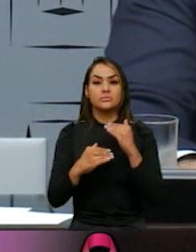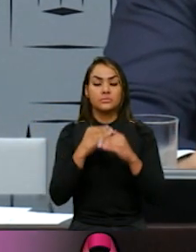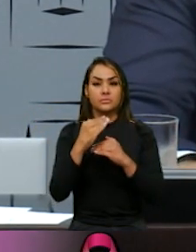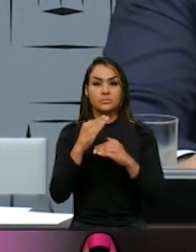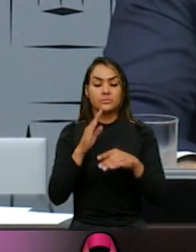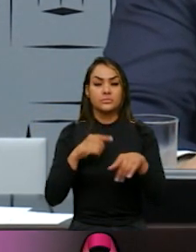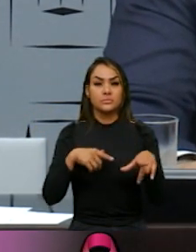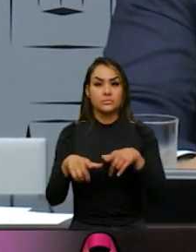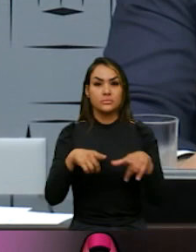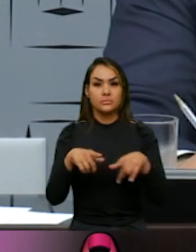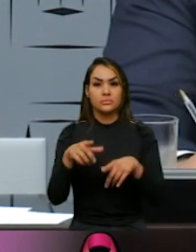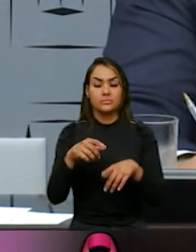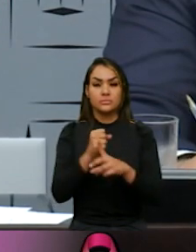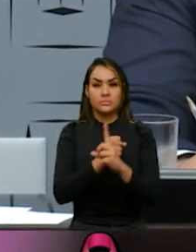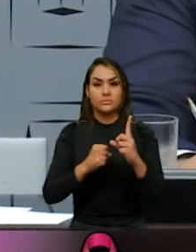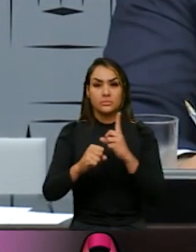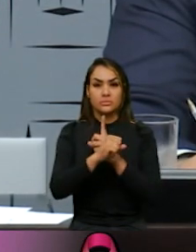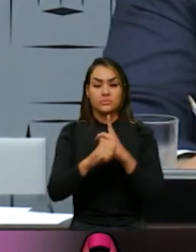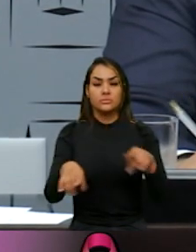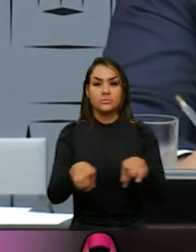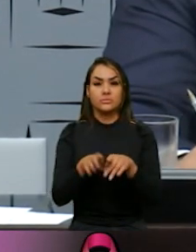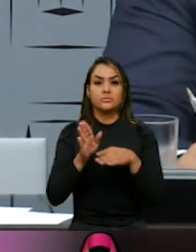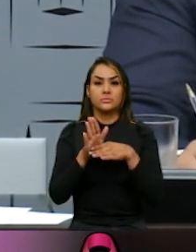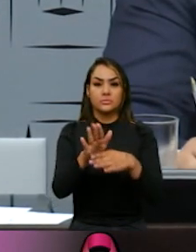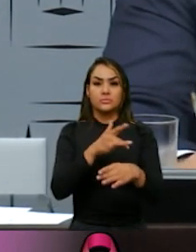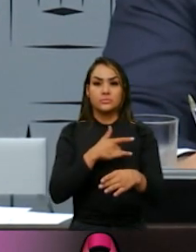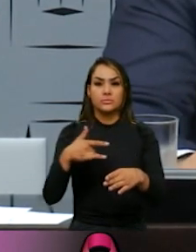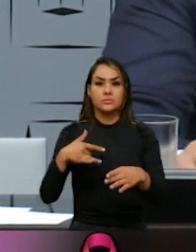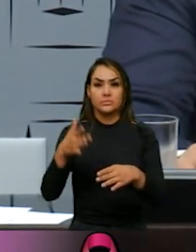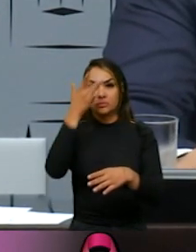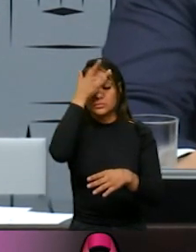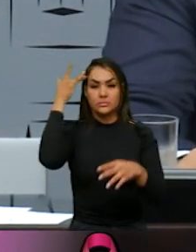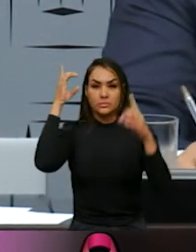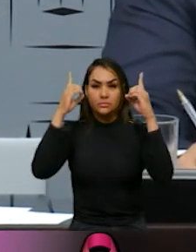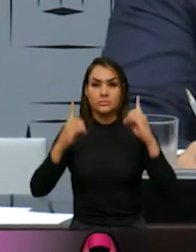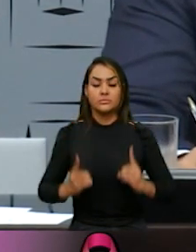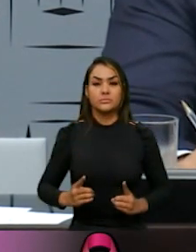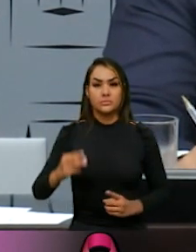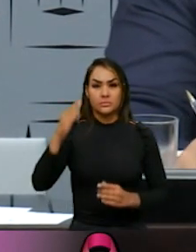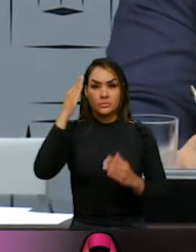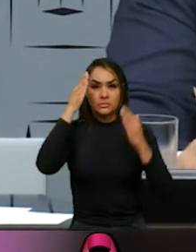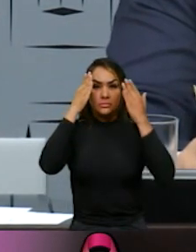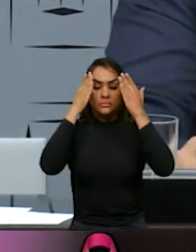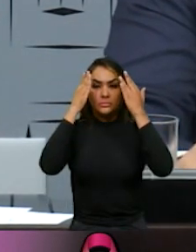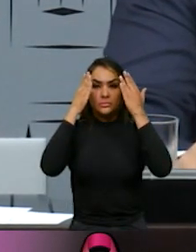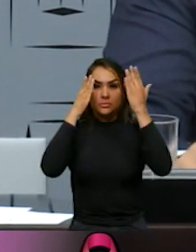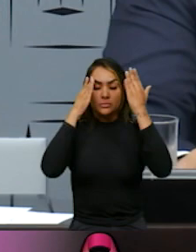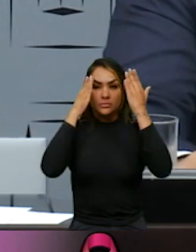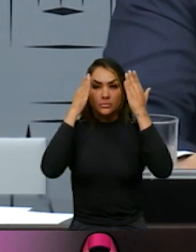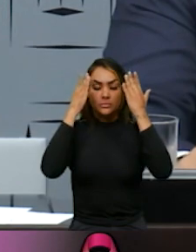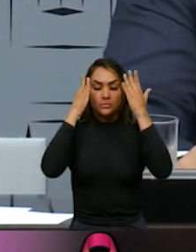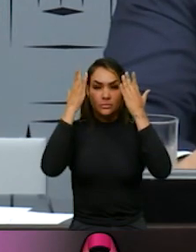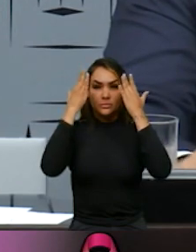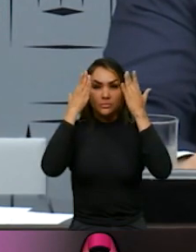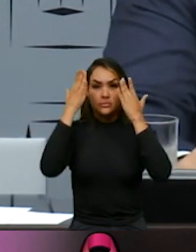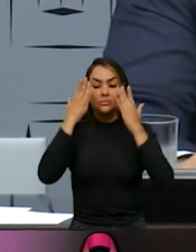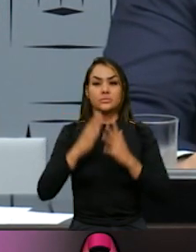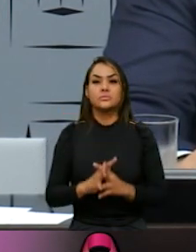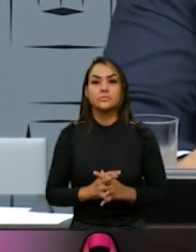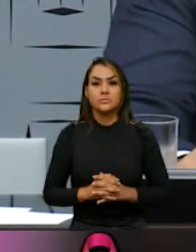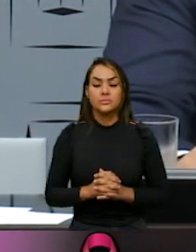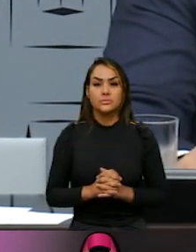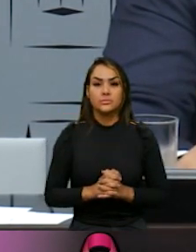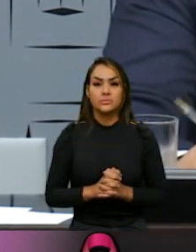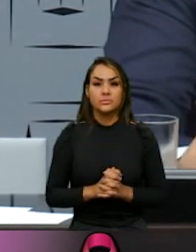de suporte na área de saúde às pessoas com deficiência neurológica. Urgência. Solicito parecer da Comissão